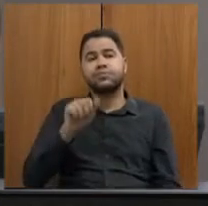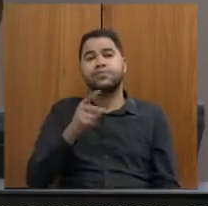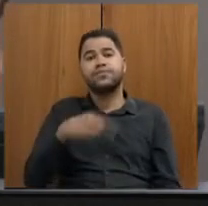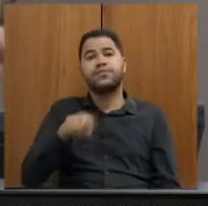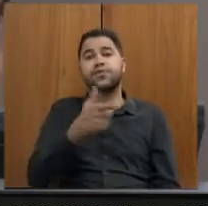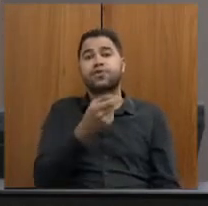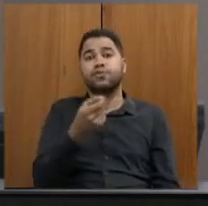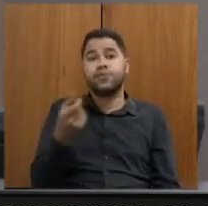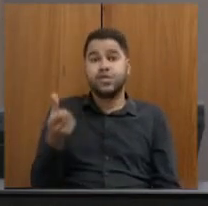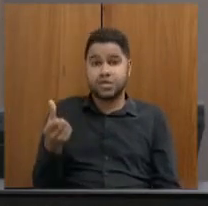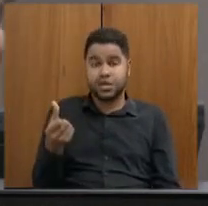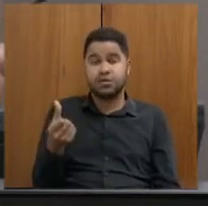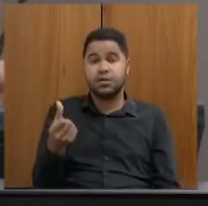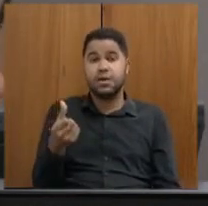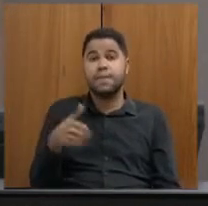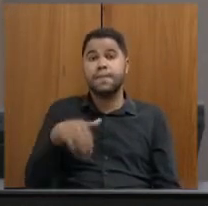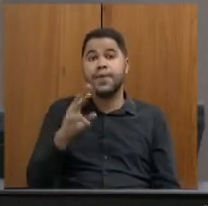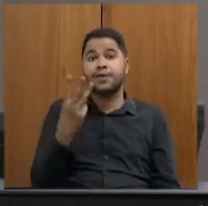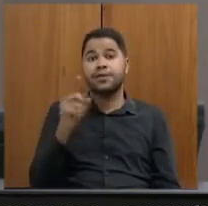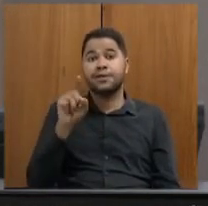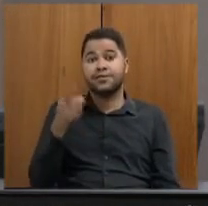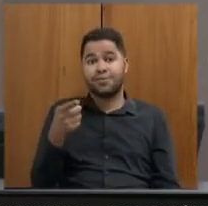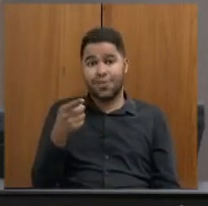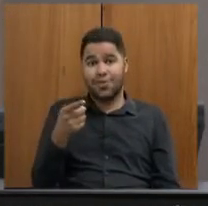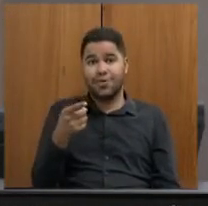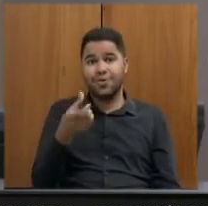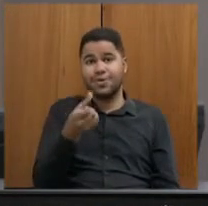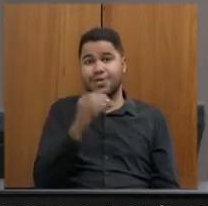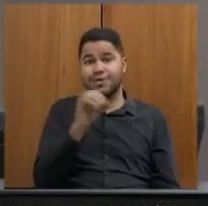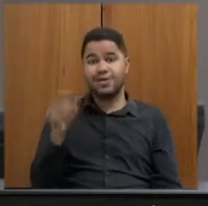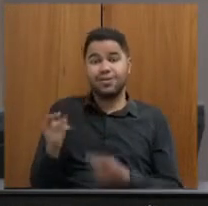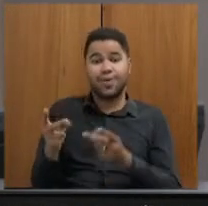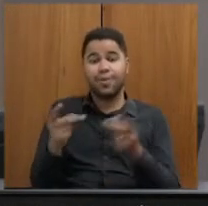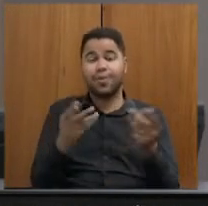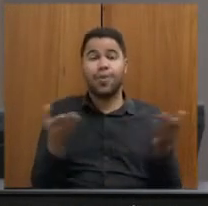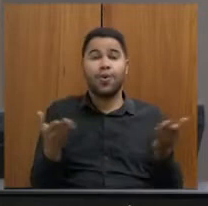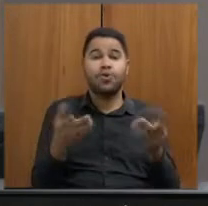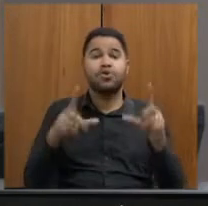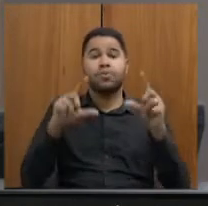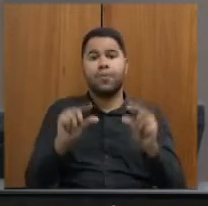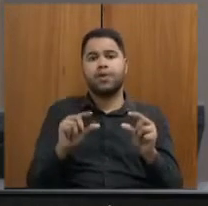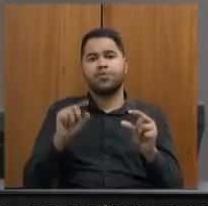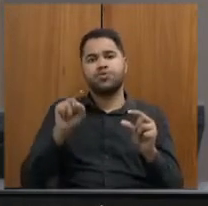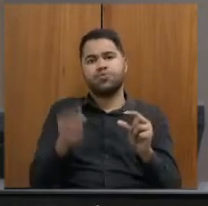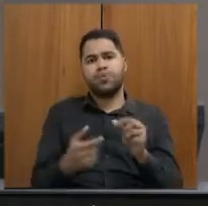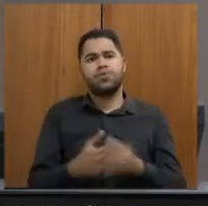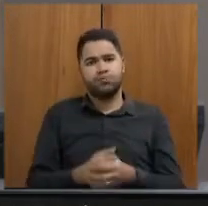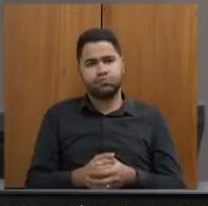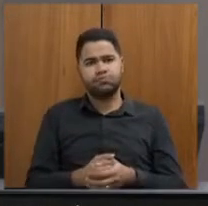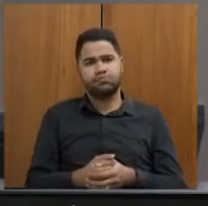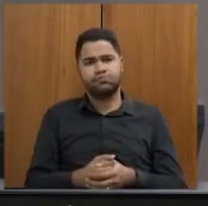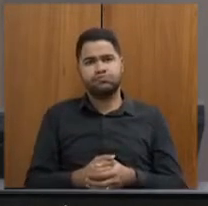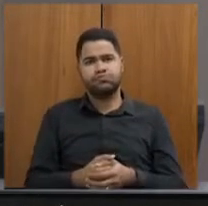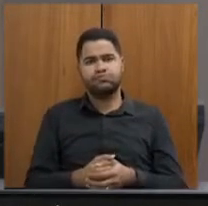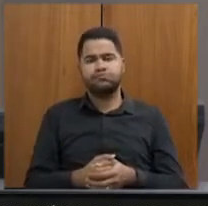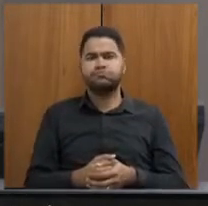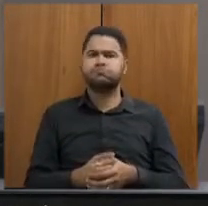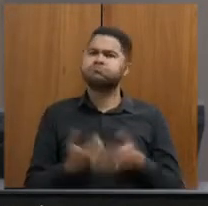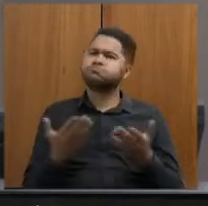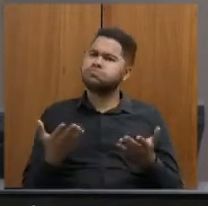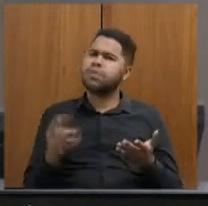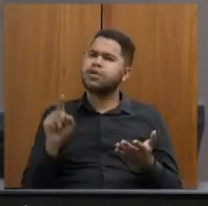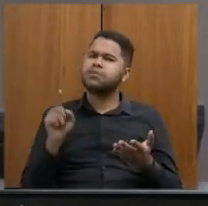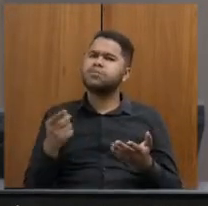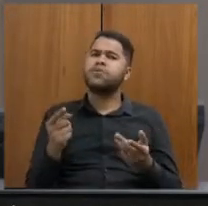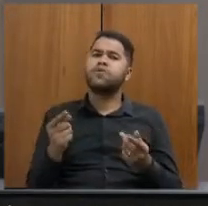ter ideia 2006 nós temos mais de 3.200 revendas de agrotóxicos em Minas hoje nós temos menos de mil quer dizer só fala assim ó mas